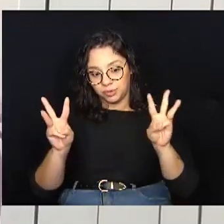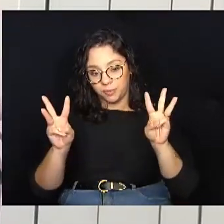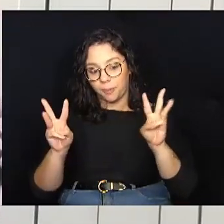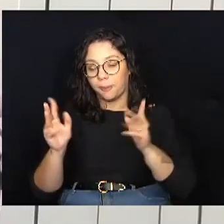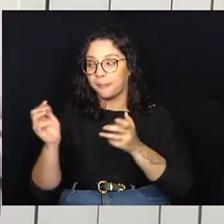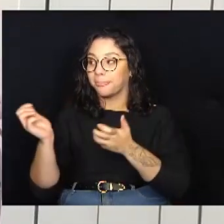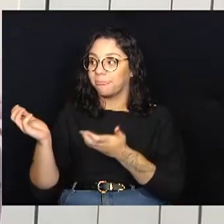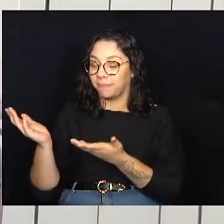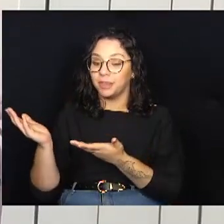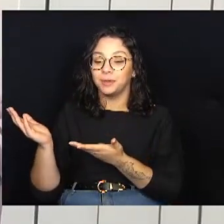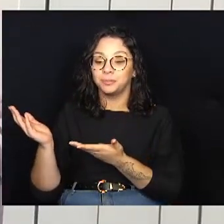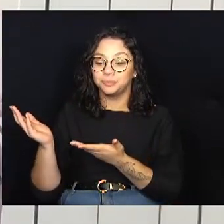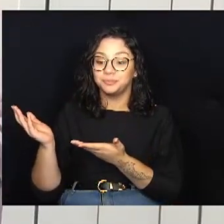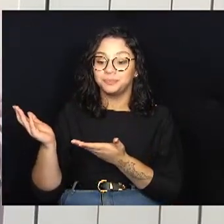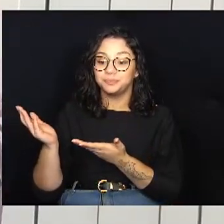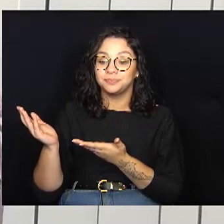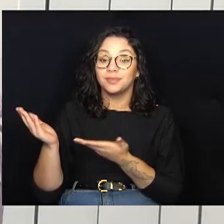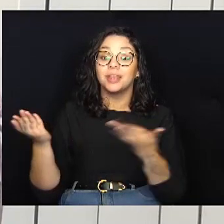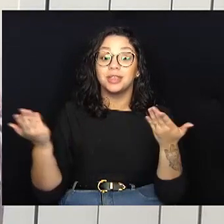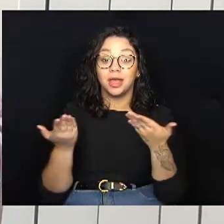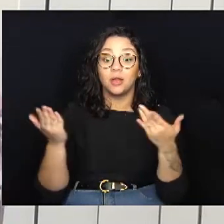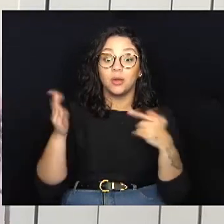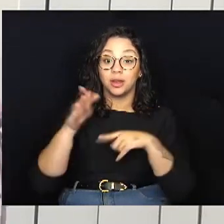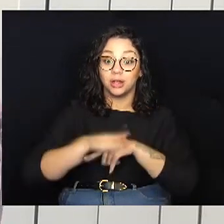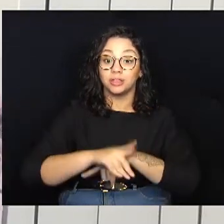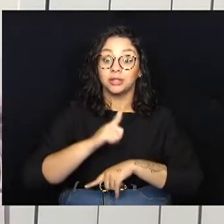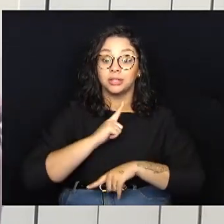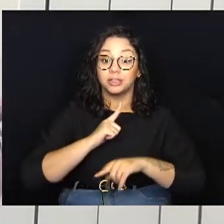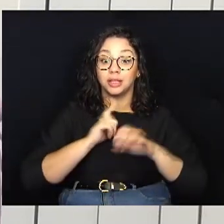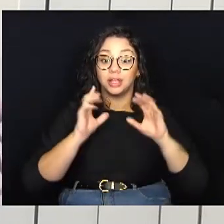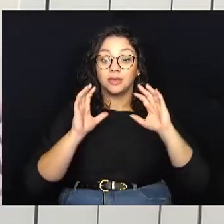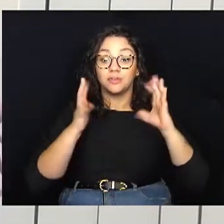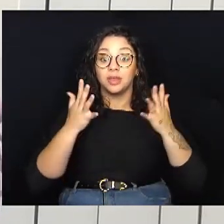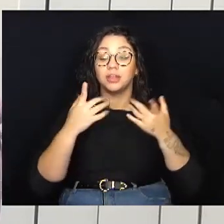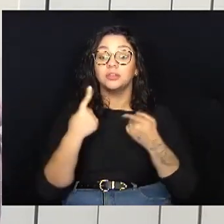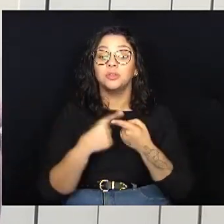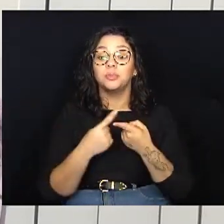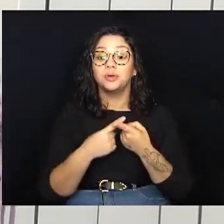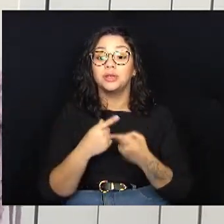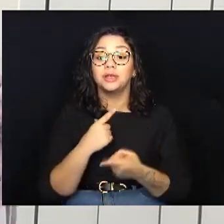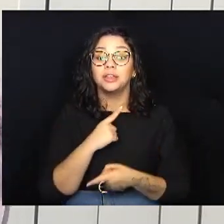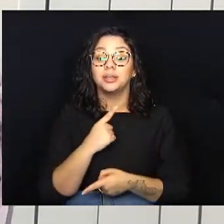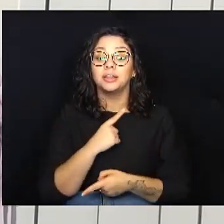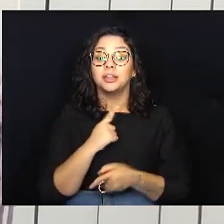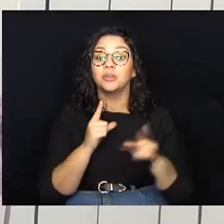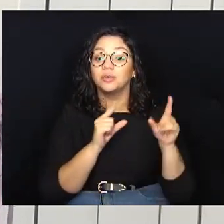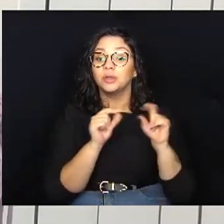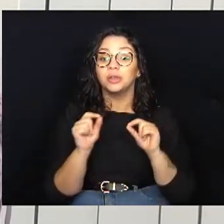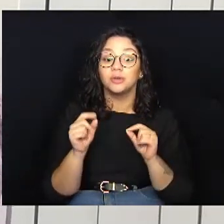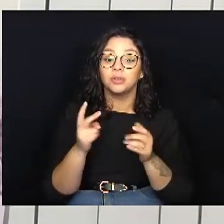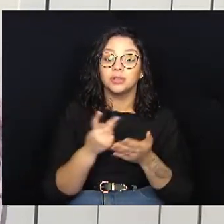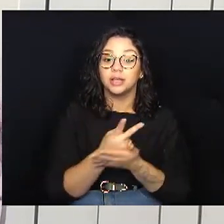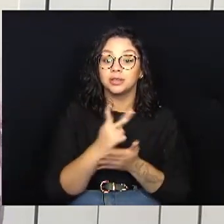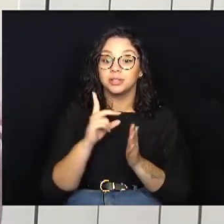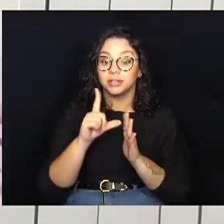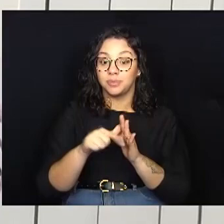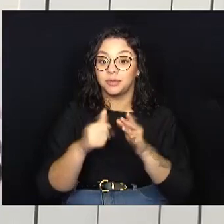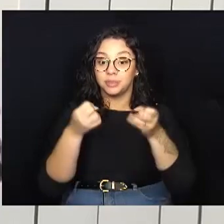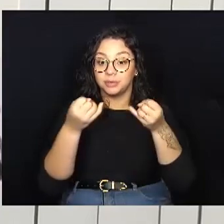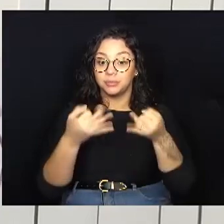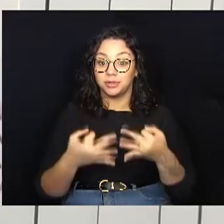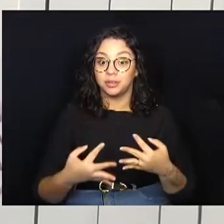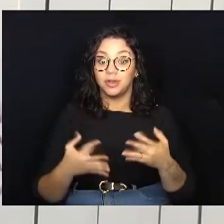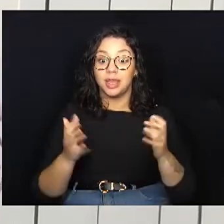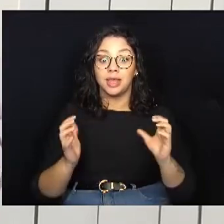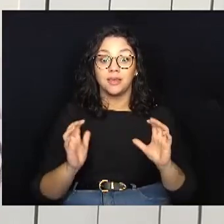www.sp.leg.br. E agora à tarde tem evento aqui na Câmara, sim, porque a gente tem aí o que acontece, mas a gente vai falar daqui a pouquinho de um